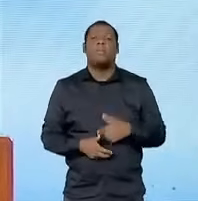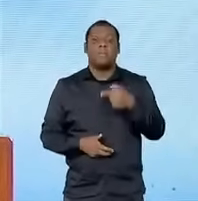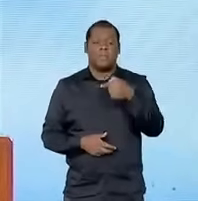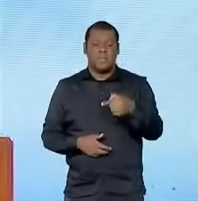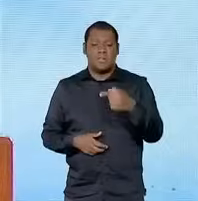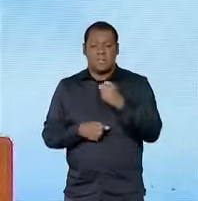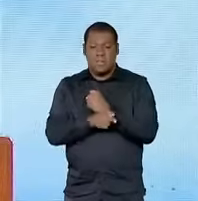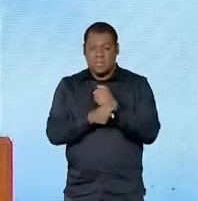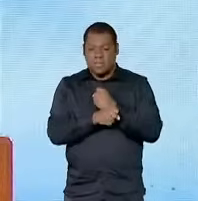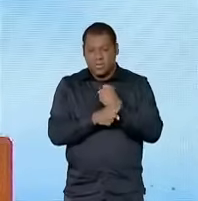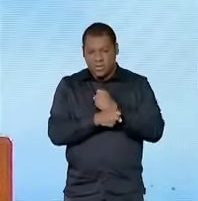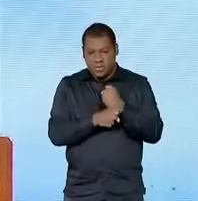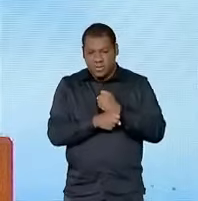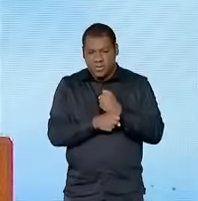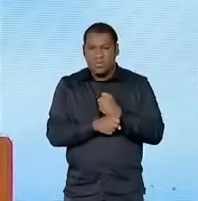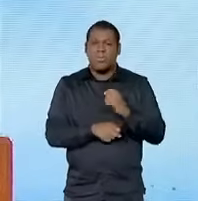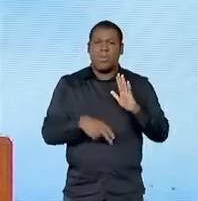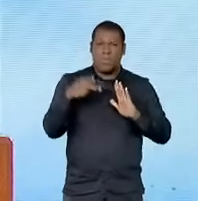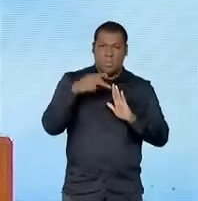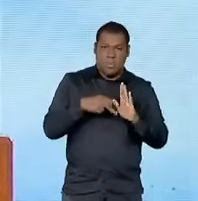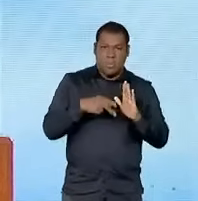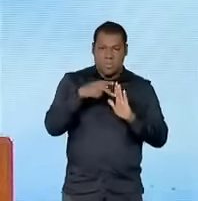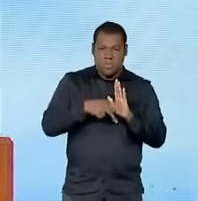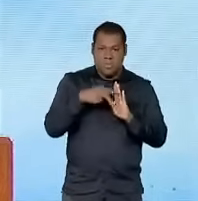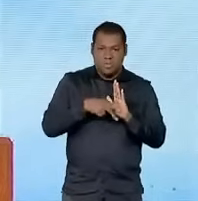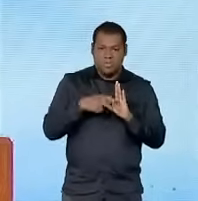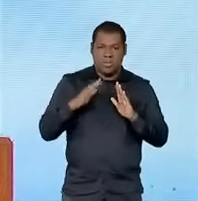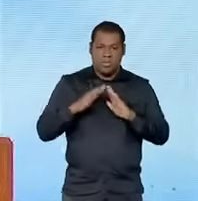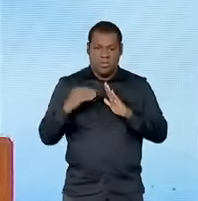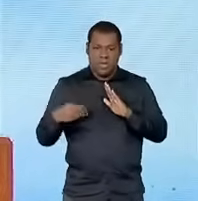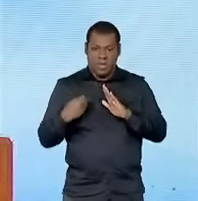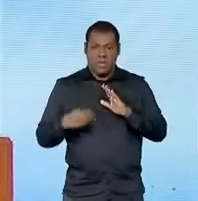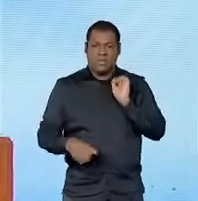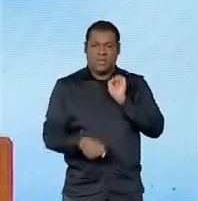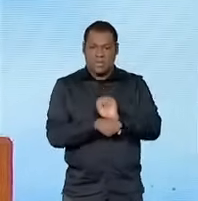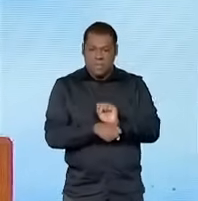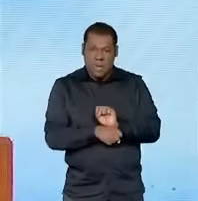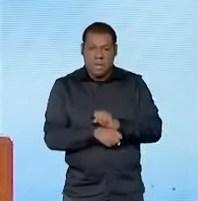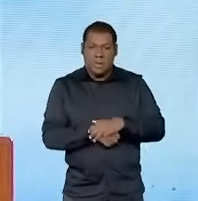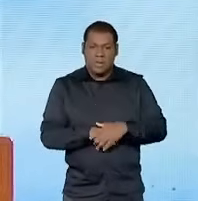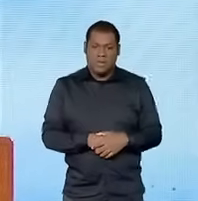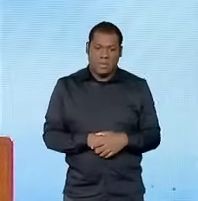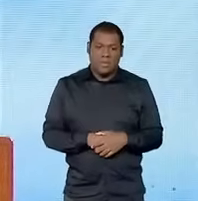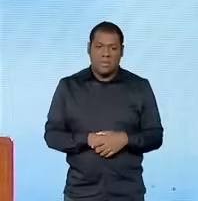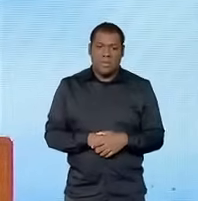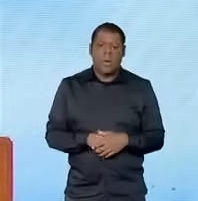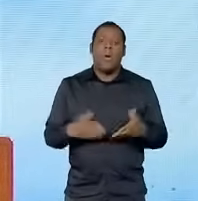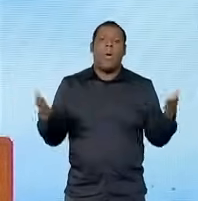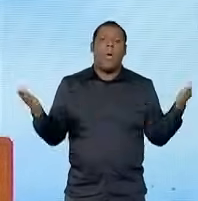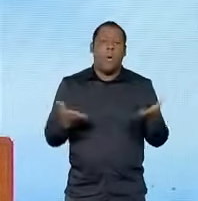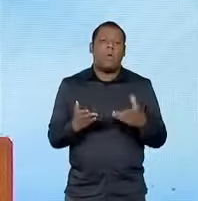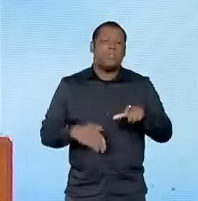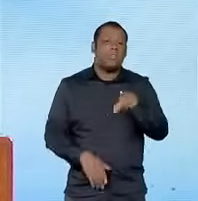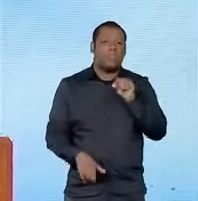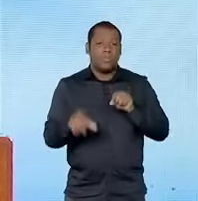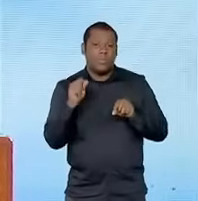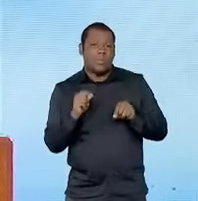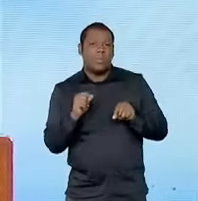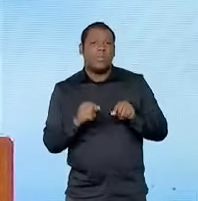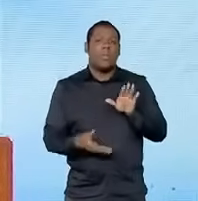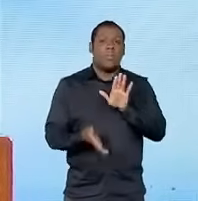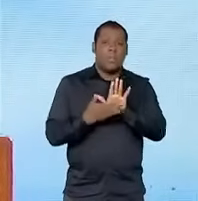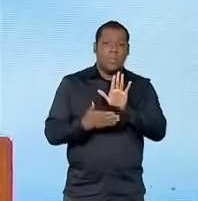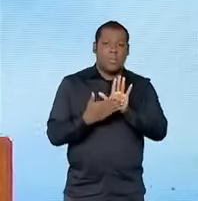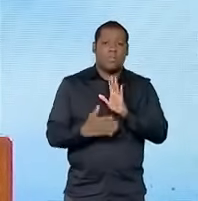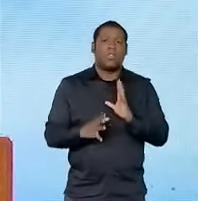7 anos que o programa ficou paralisado. A seleção dessas 75 mil propostas hoje